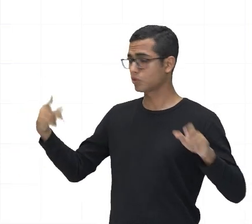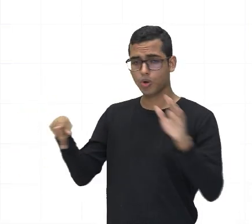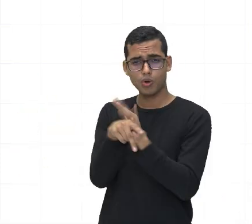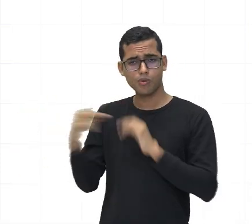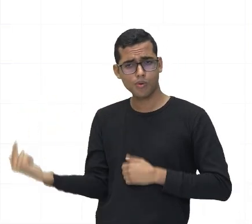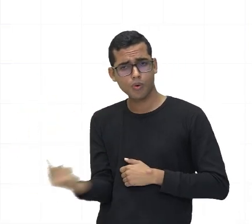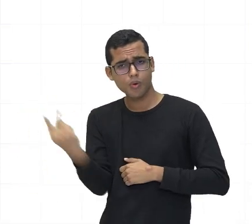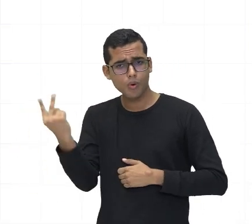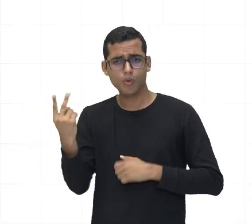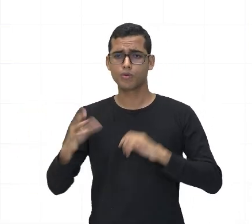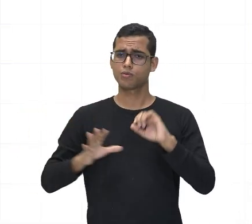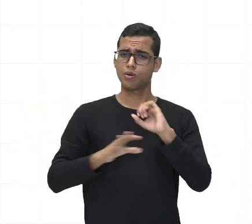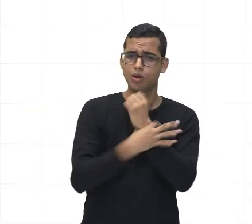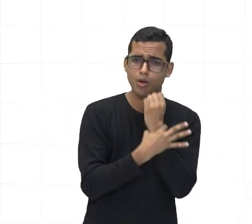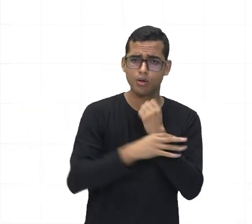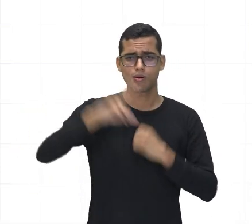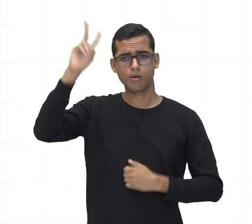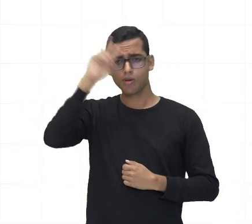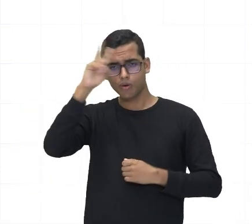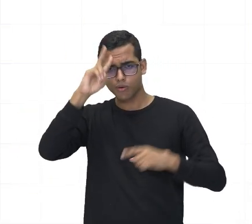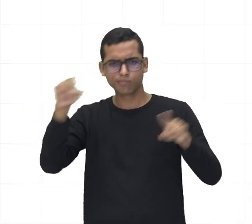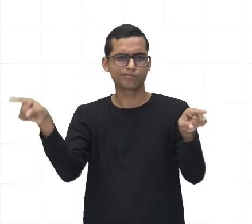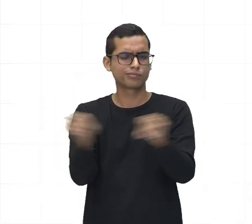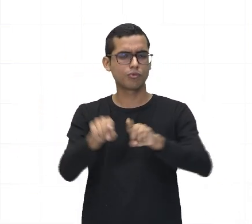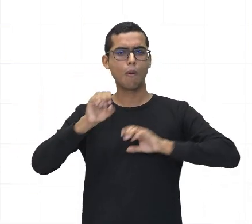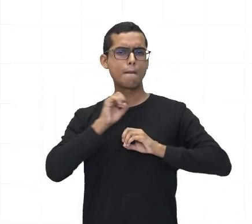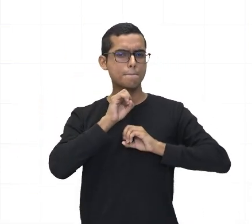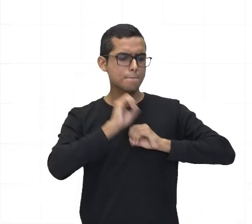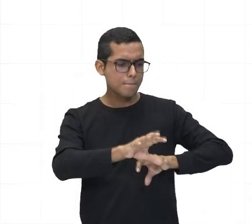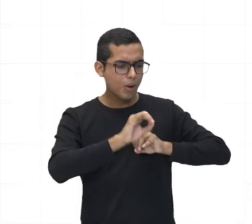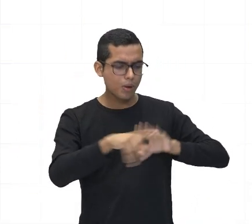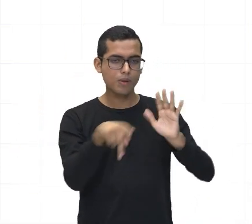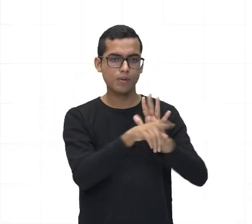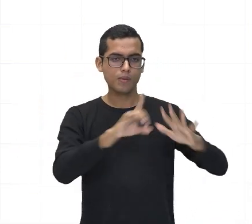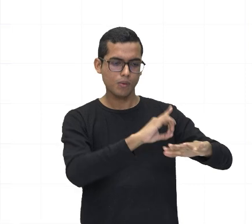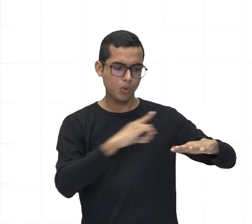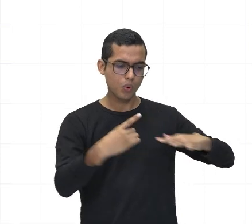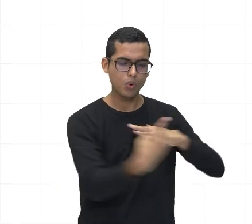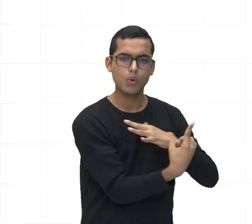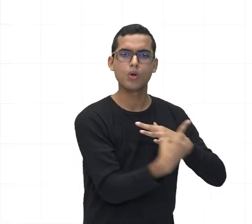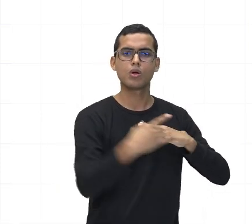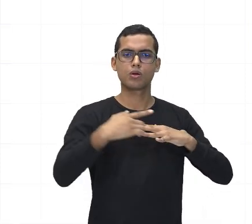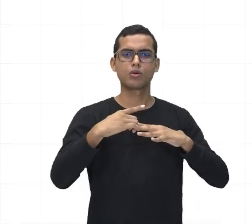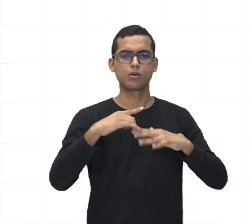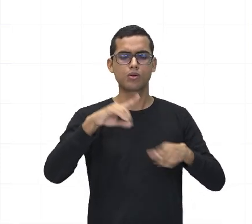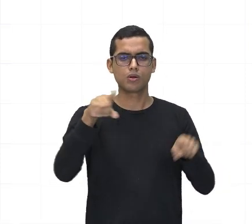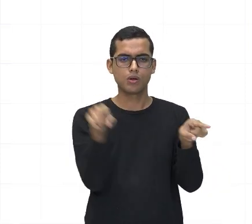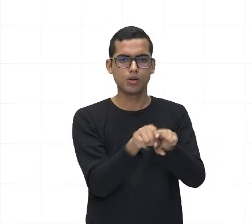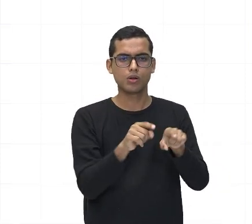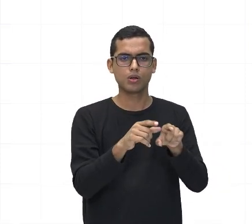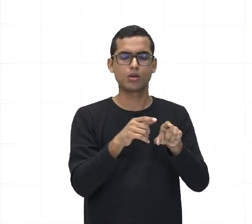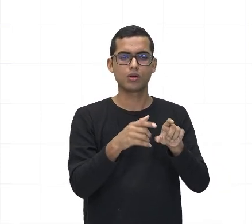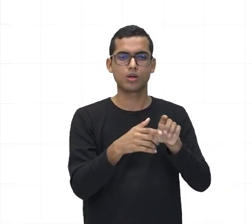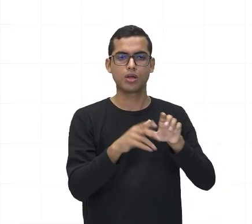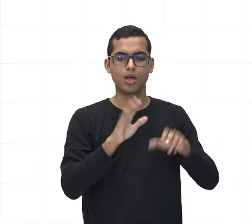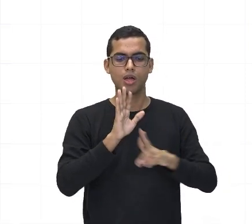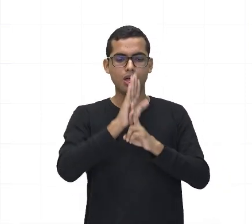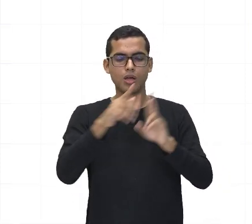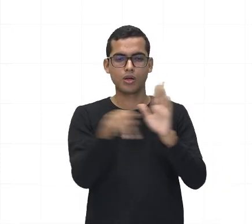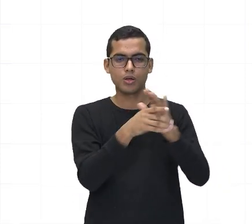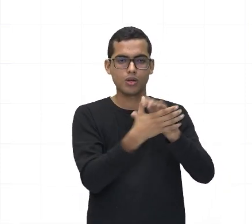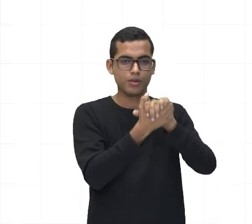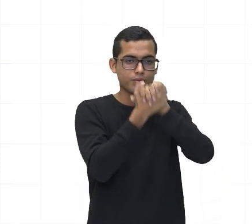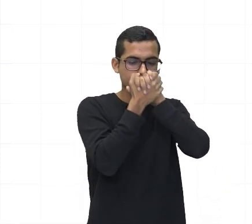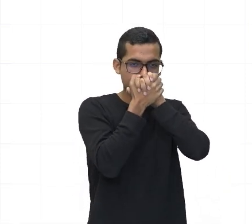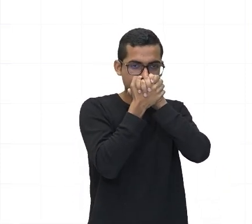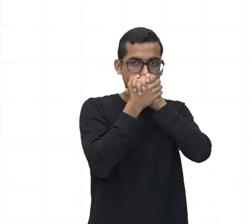são reforçados. Acontece o ensinamento, os seus deuses falam pelos pais e mães de santo, falam